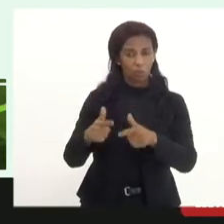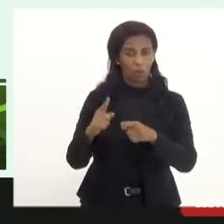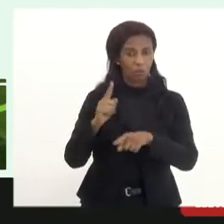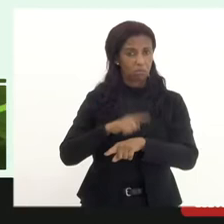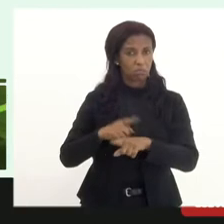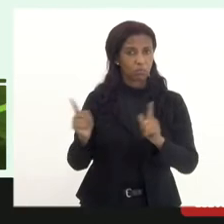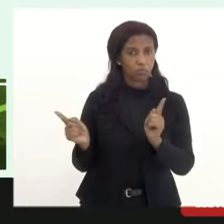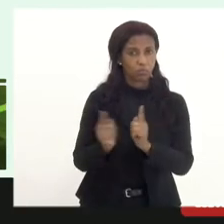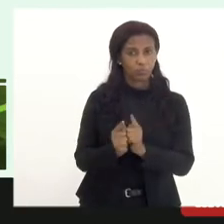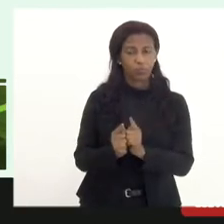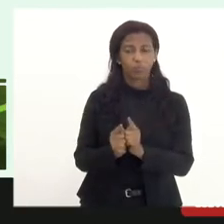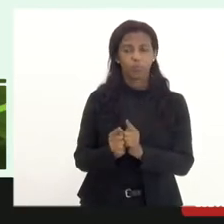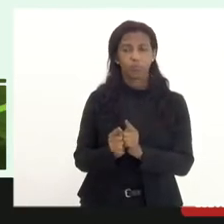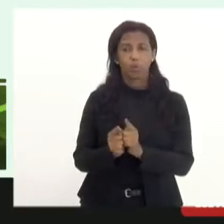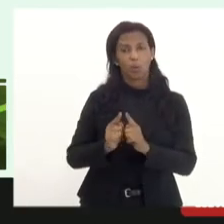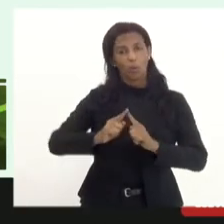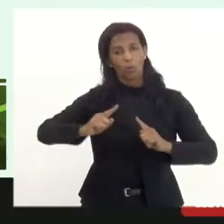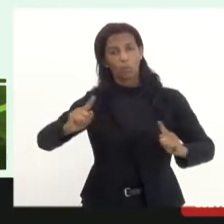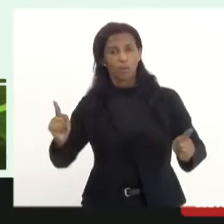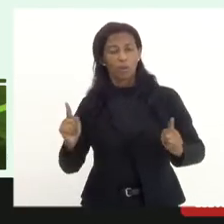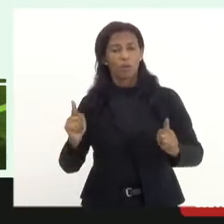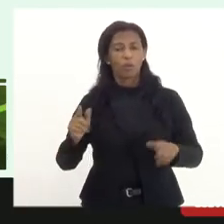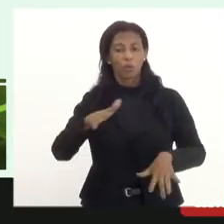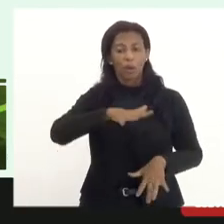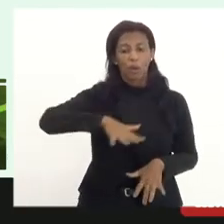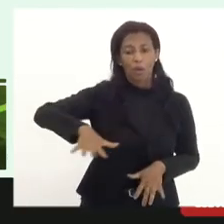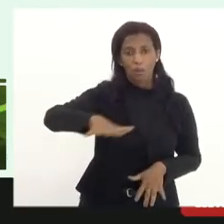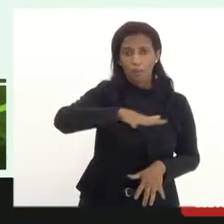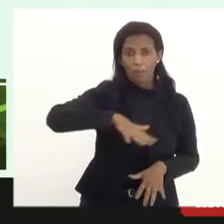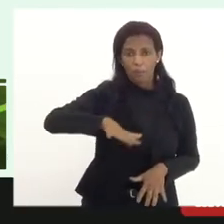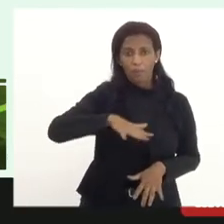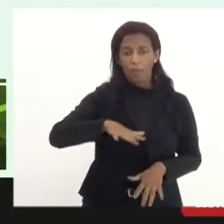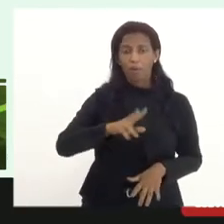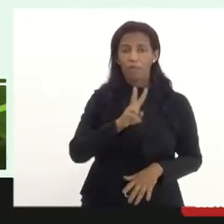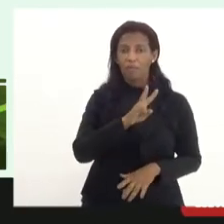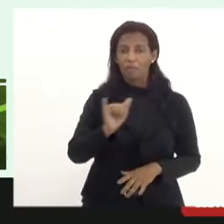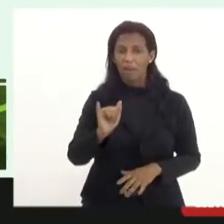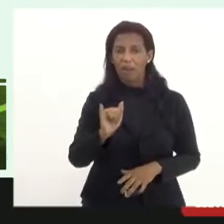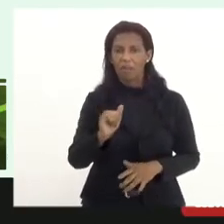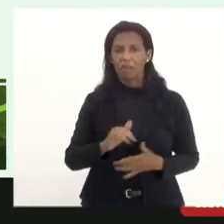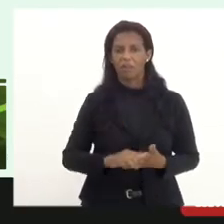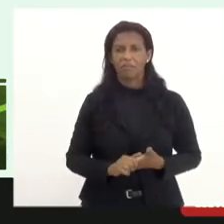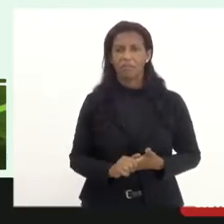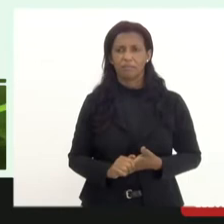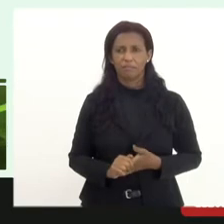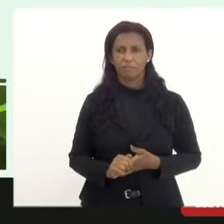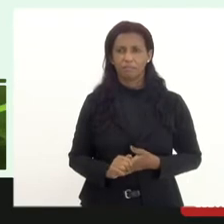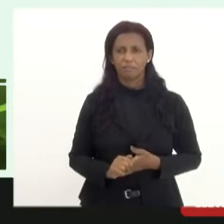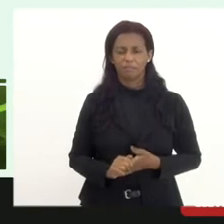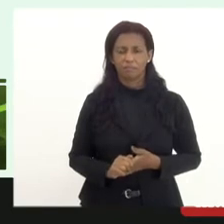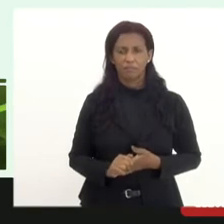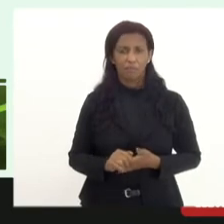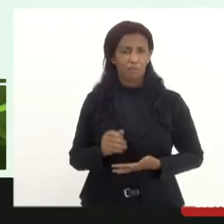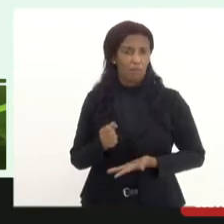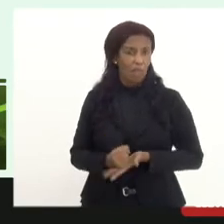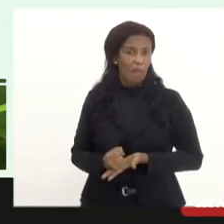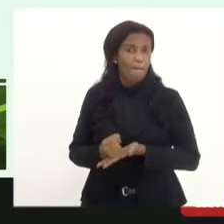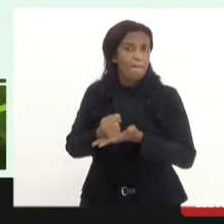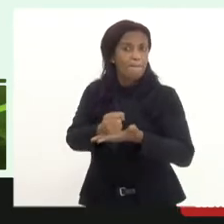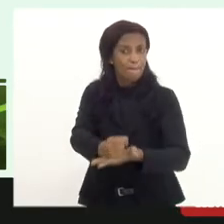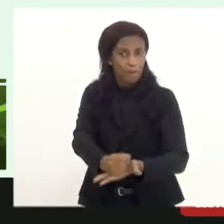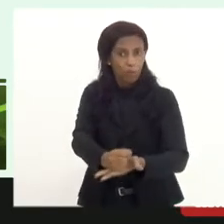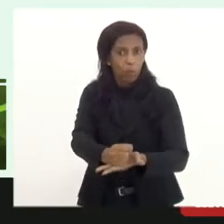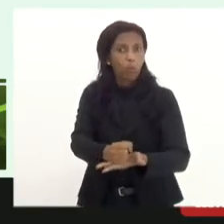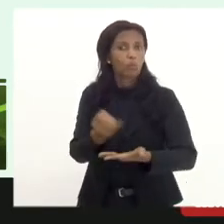prazo, no médio prazo e no longo prazo, no campo de Peregrino, vai demandar apoio